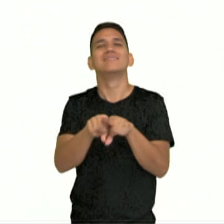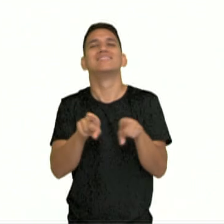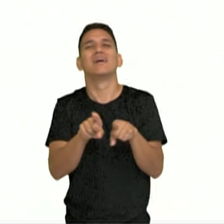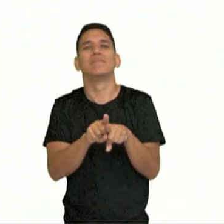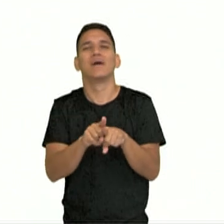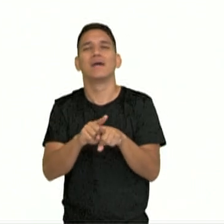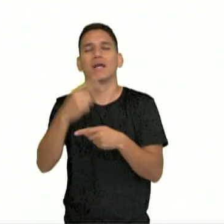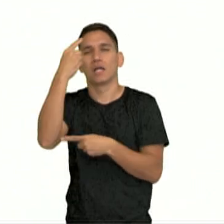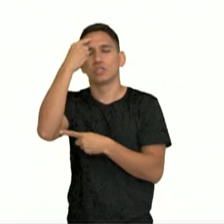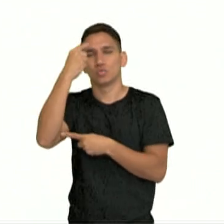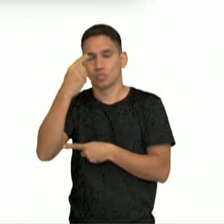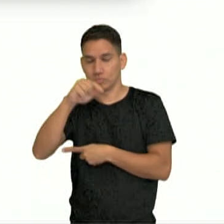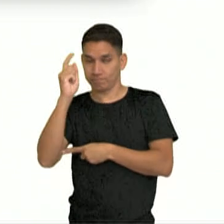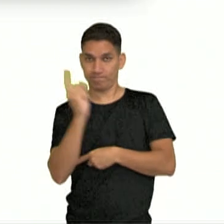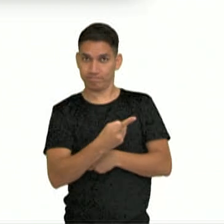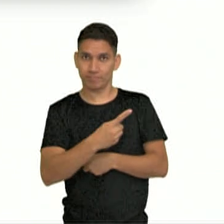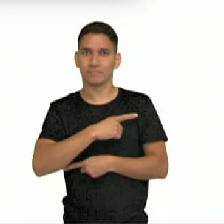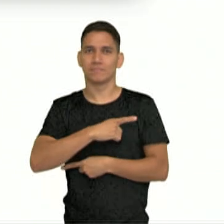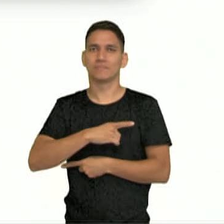Harry Potter.